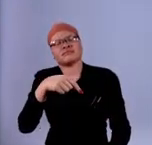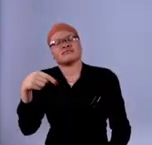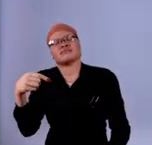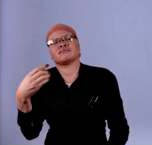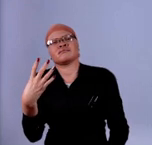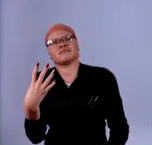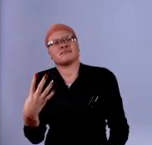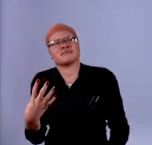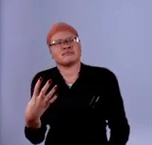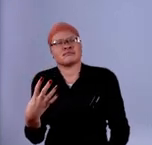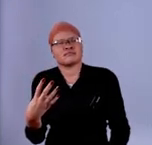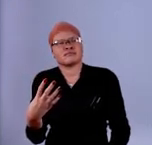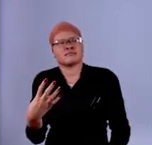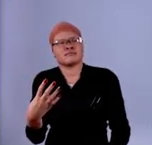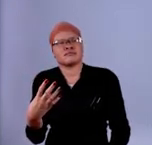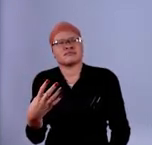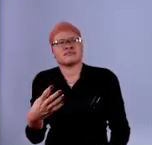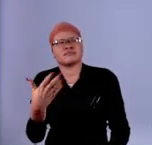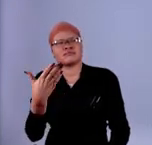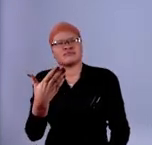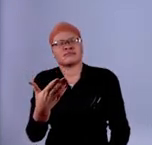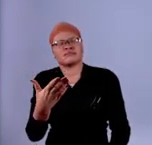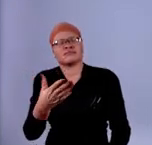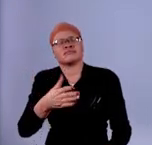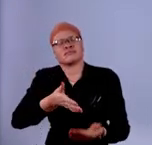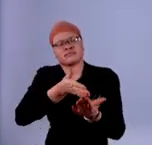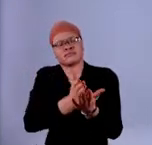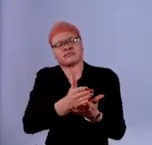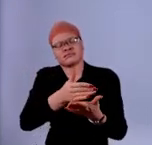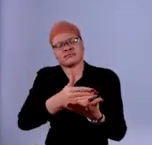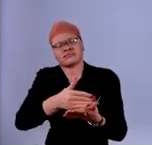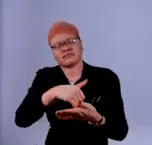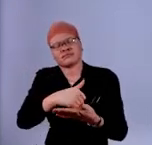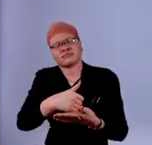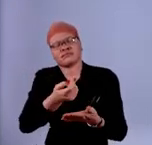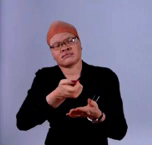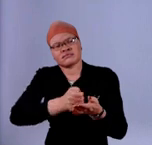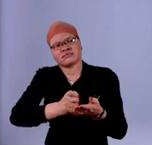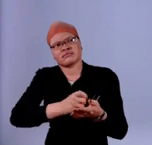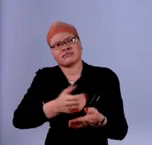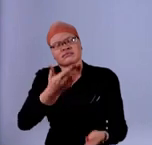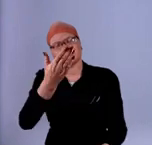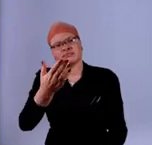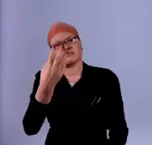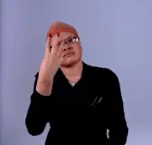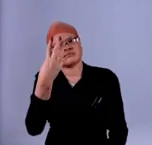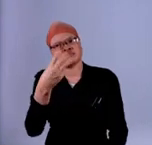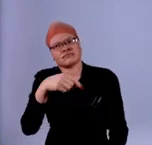estamos em ver aqui a imagem esta parte pintado corresponde a três quatro e escreve-se